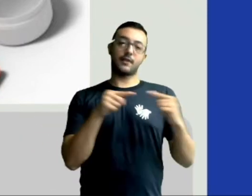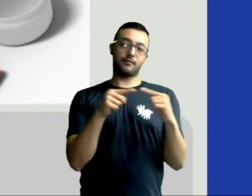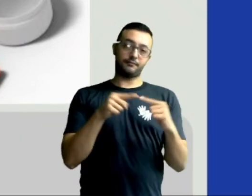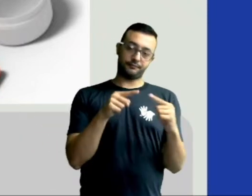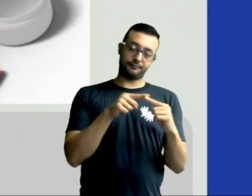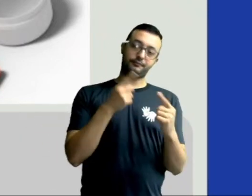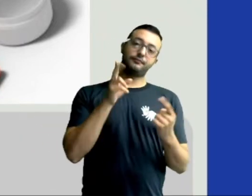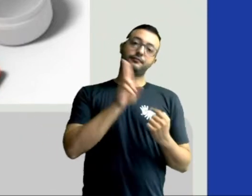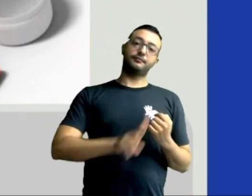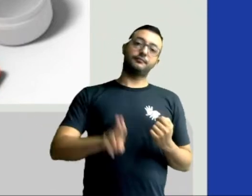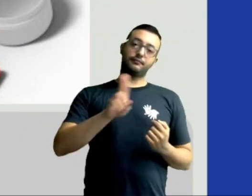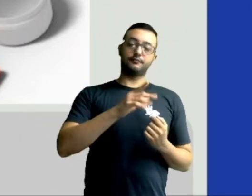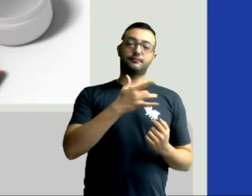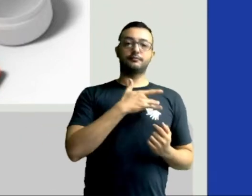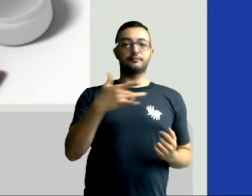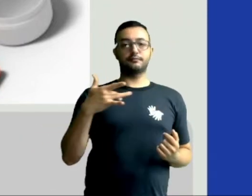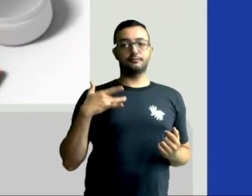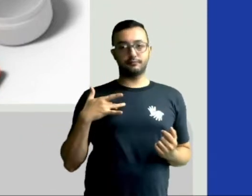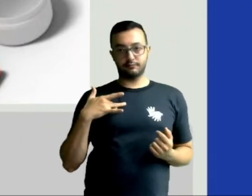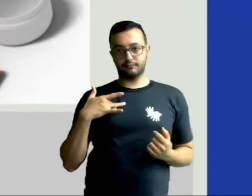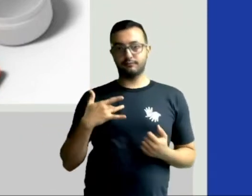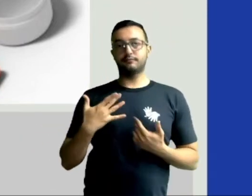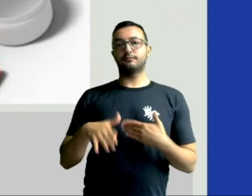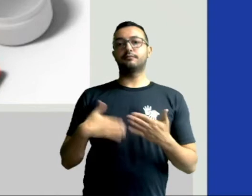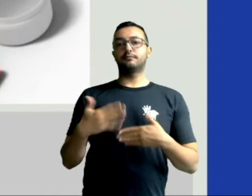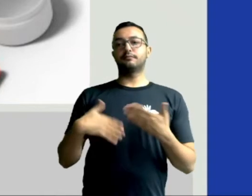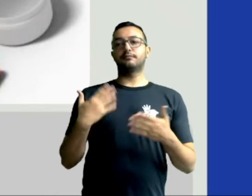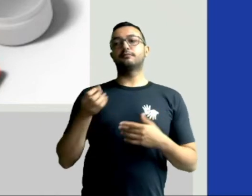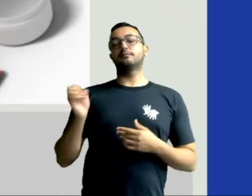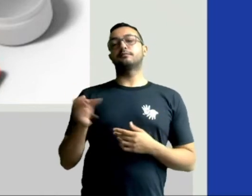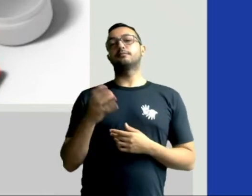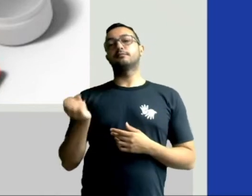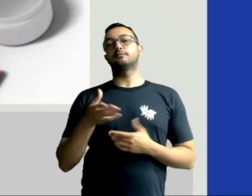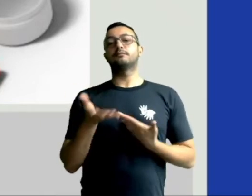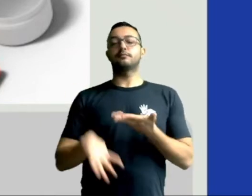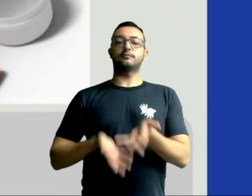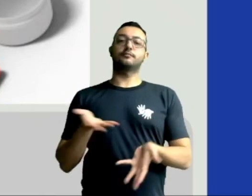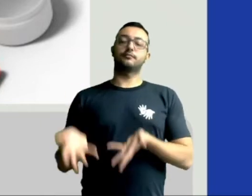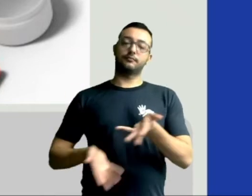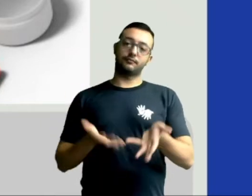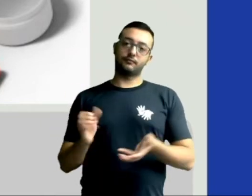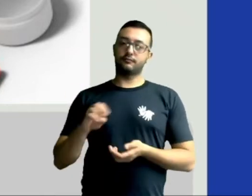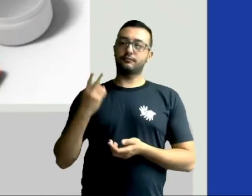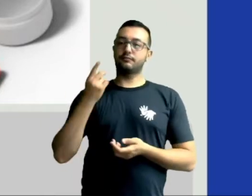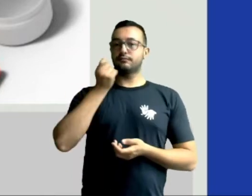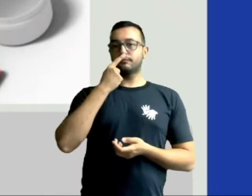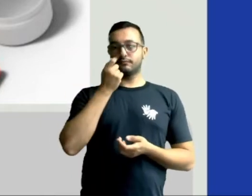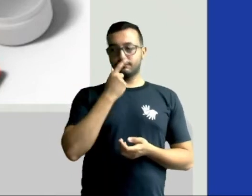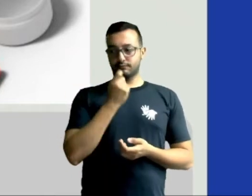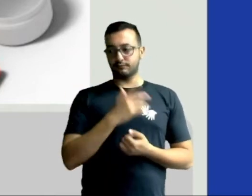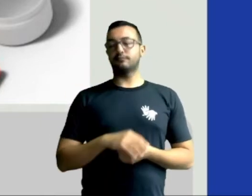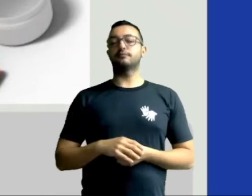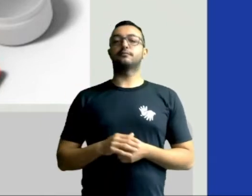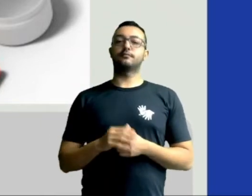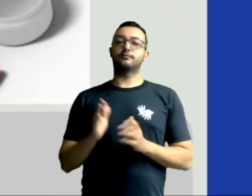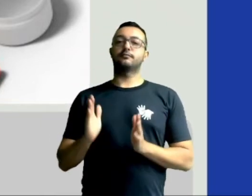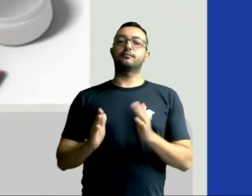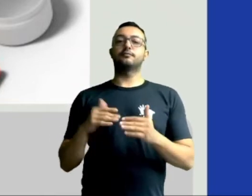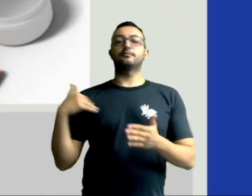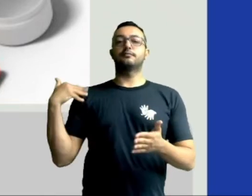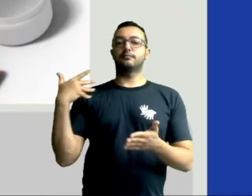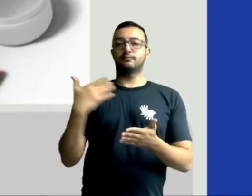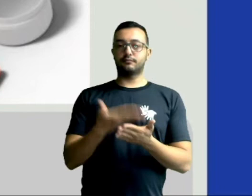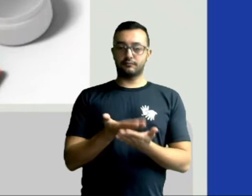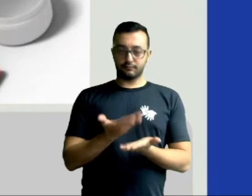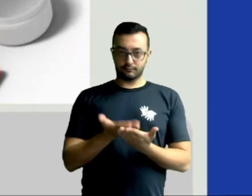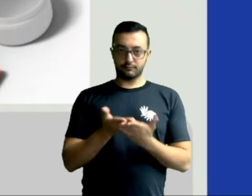estar sendo utilizada na saúde para o desenvolvimento de novos tratamentos ou remédios, né? Ao longo da nossa aula nós vimos